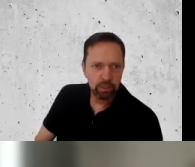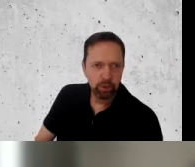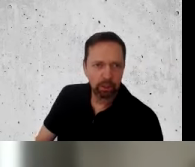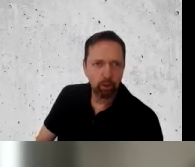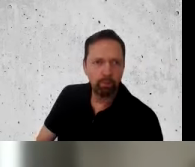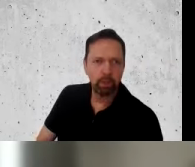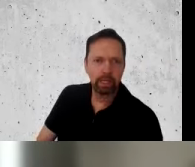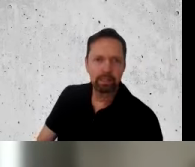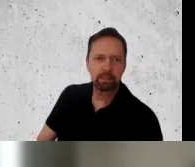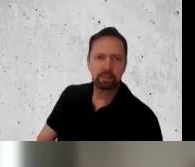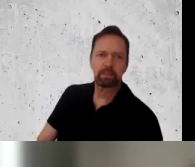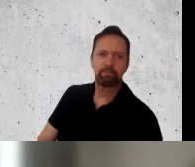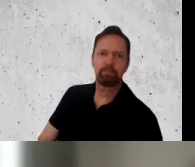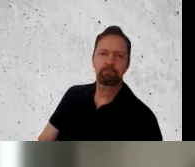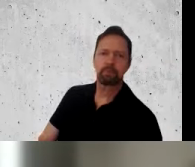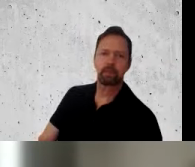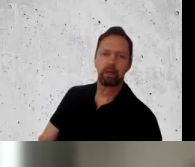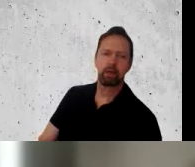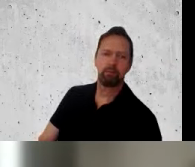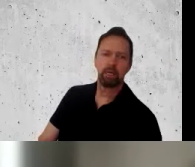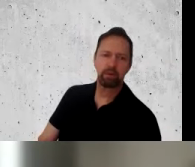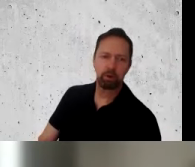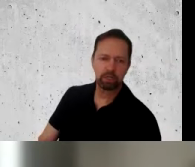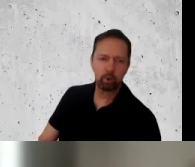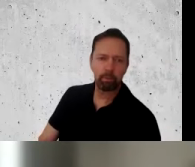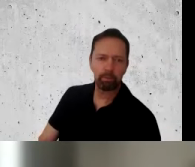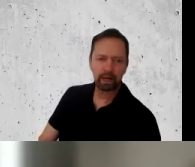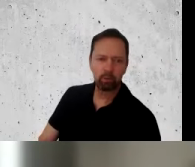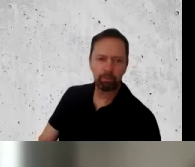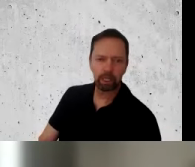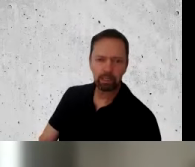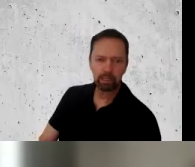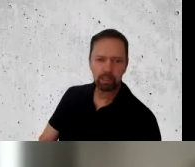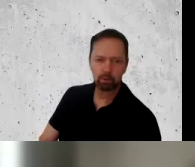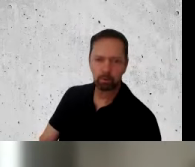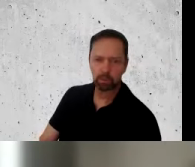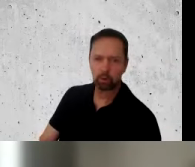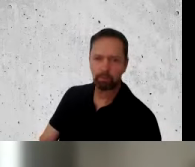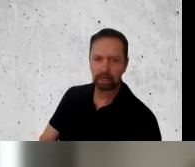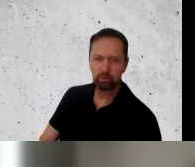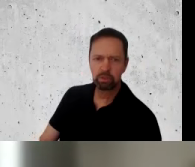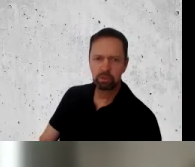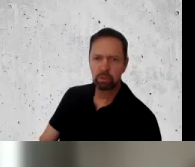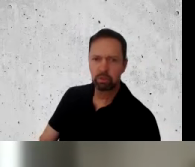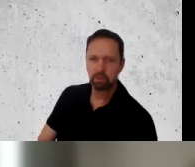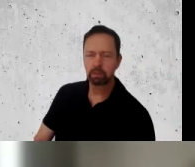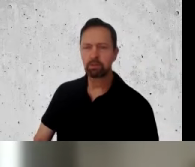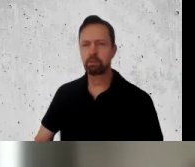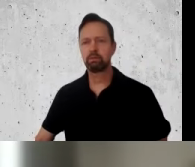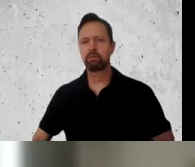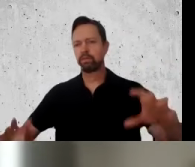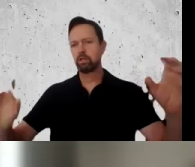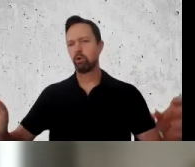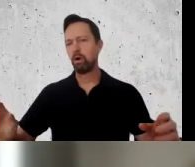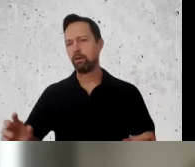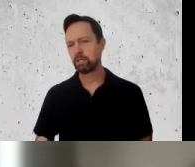ele diferenciou entre componentes, você pode comprar componentes, então componentes comprados,